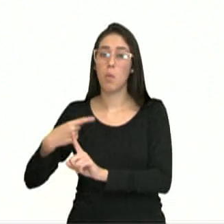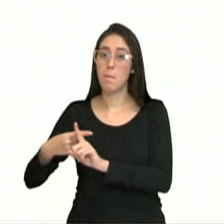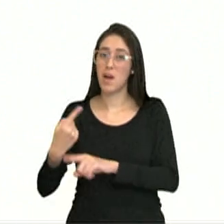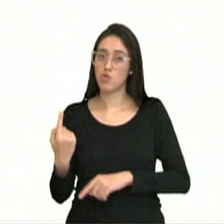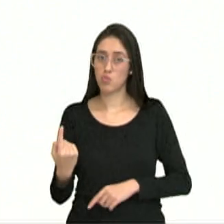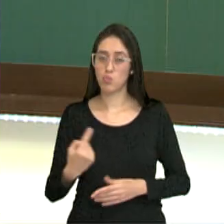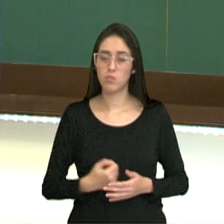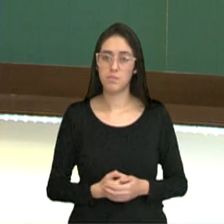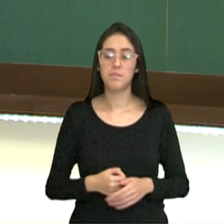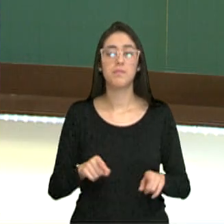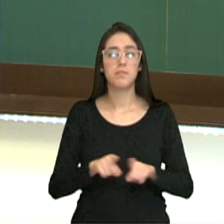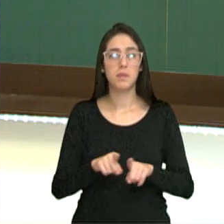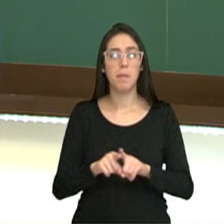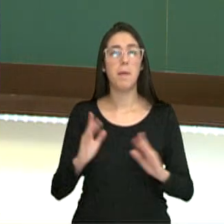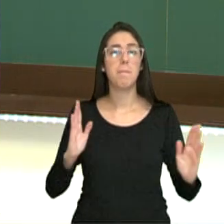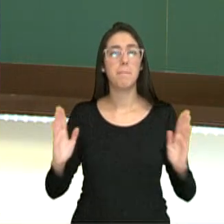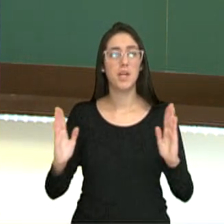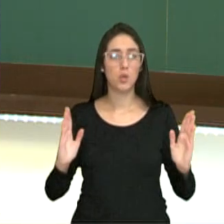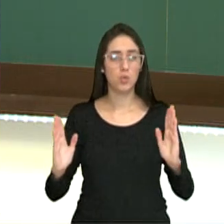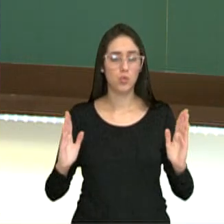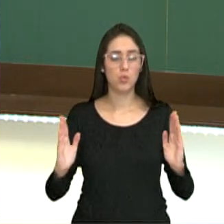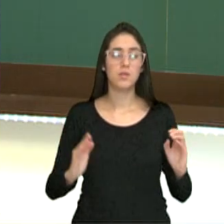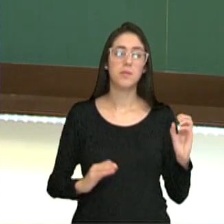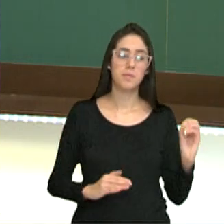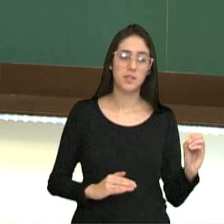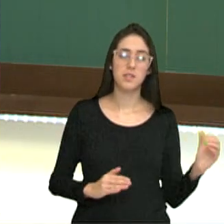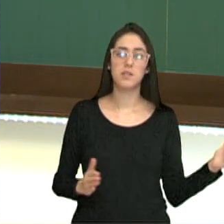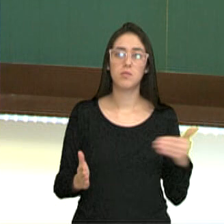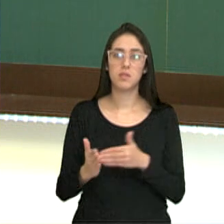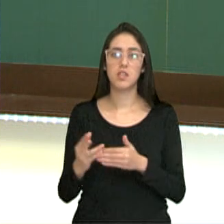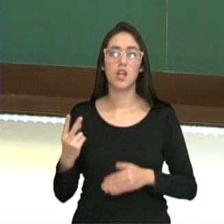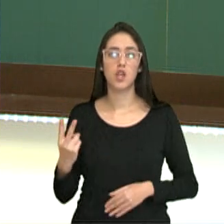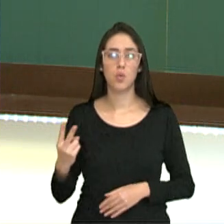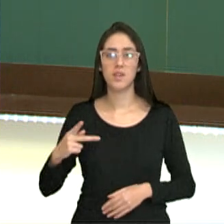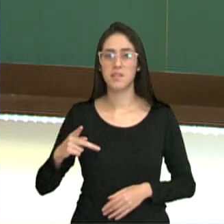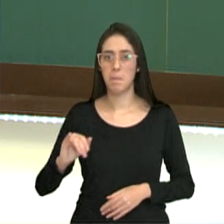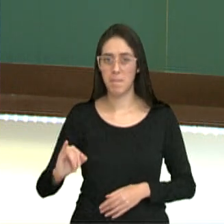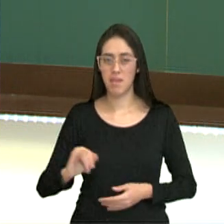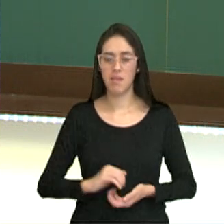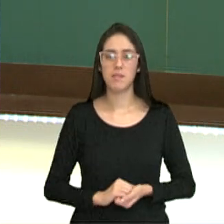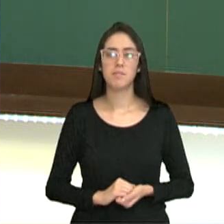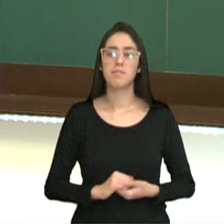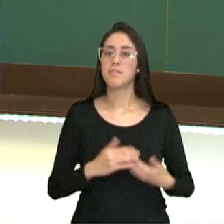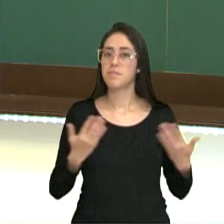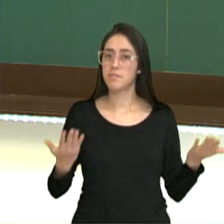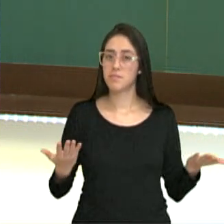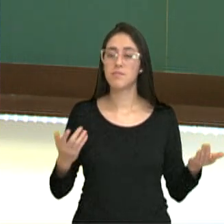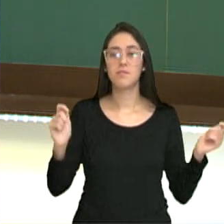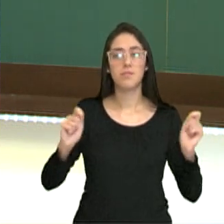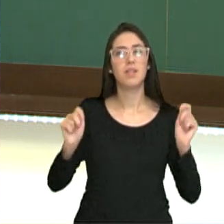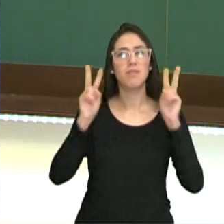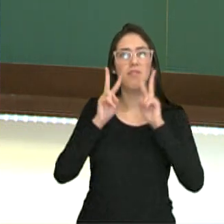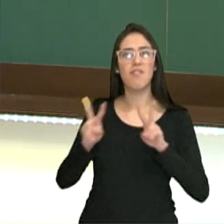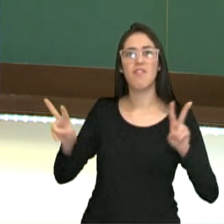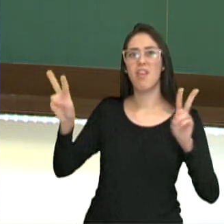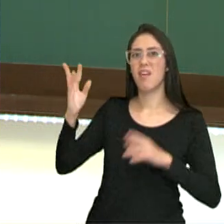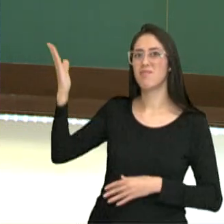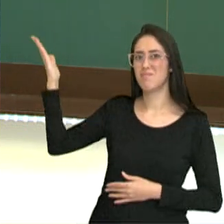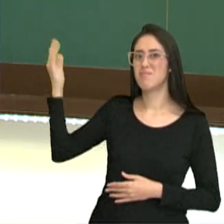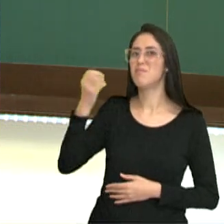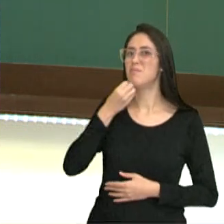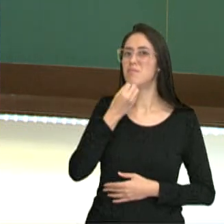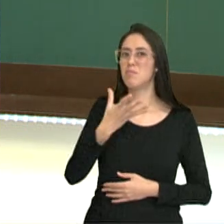e o período também que é de 0 a 2π. Também assim, visualmente a